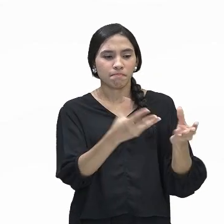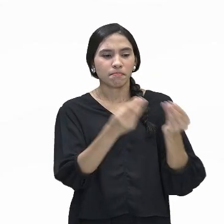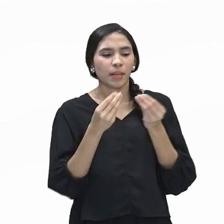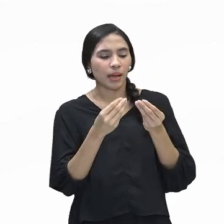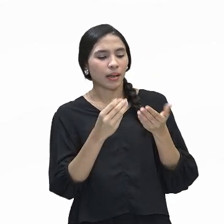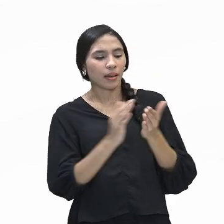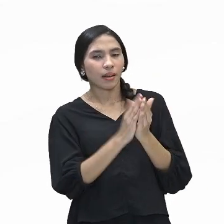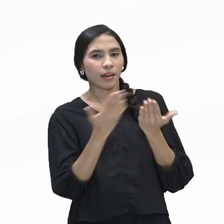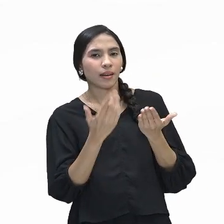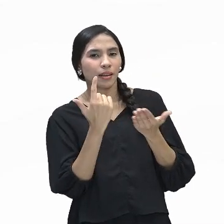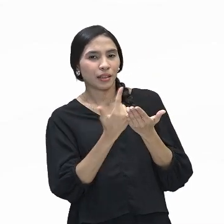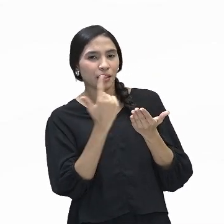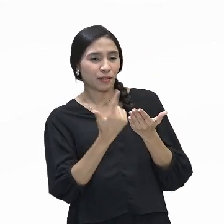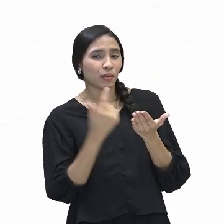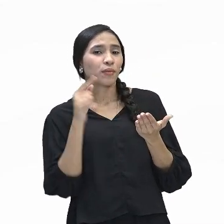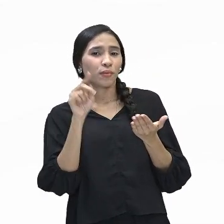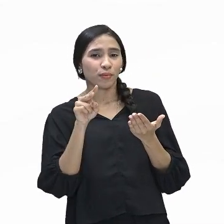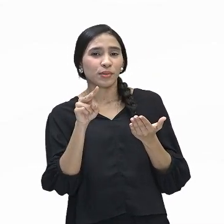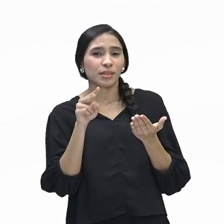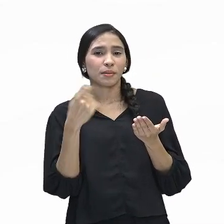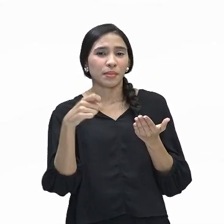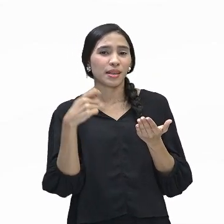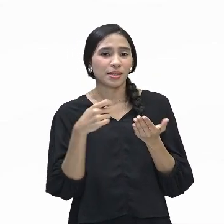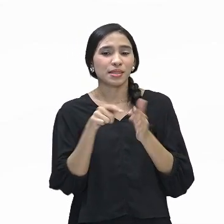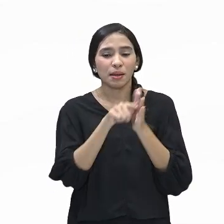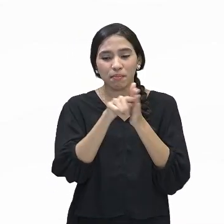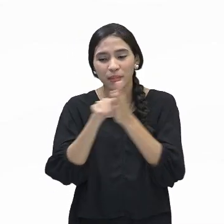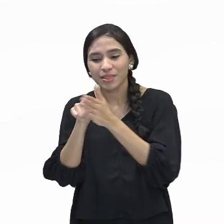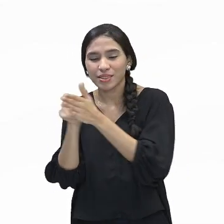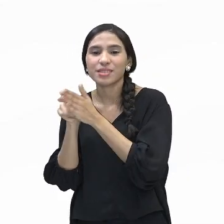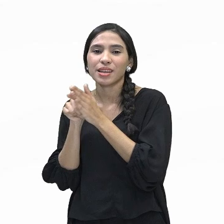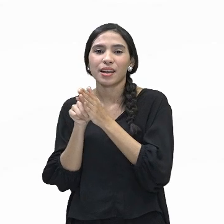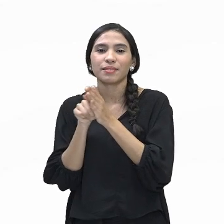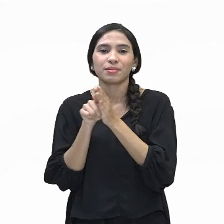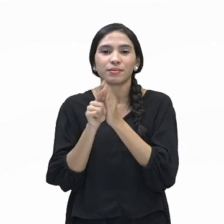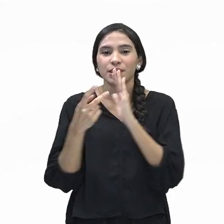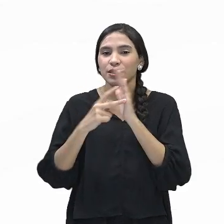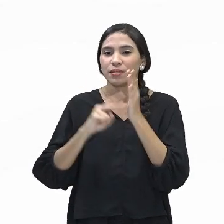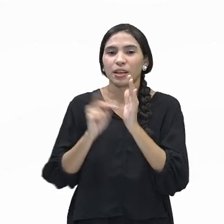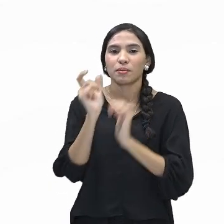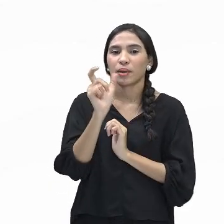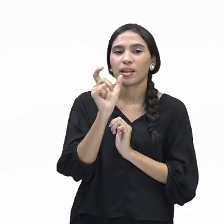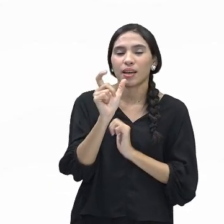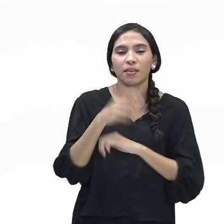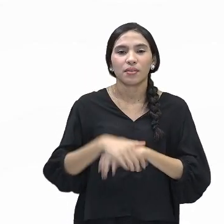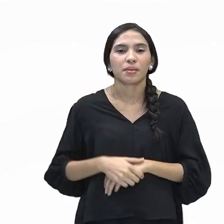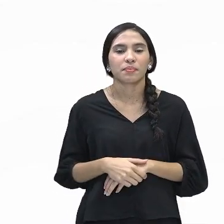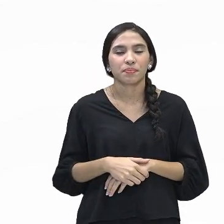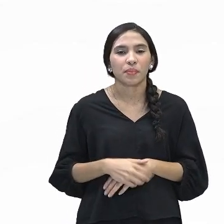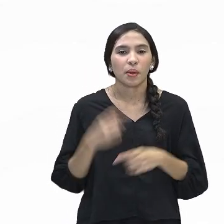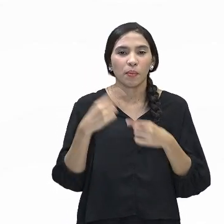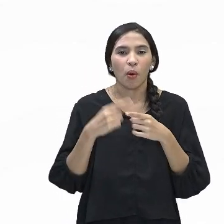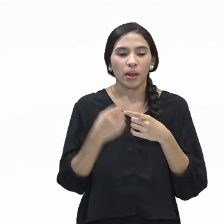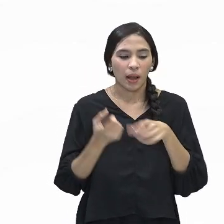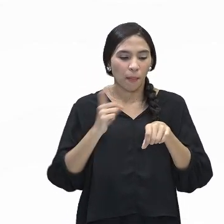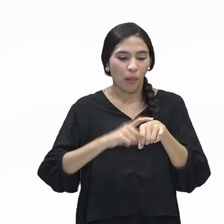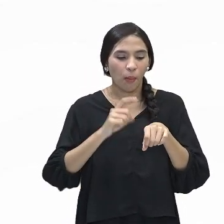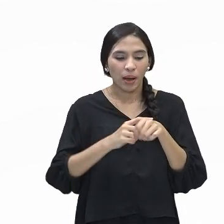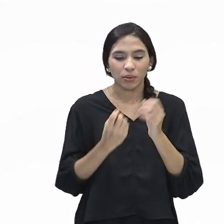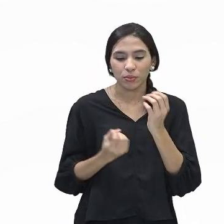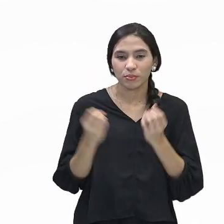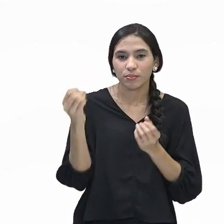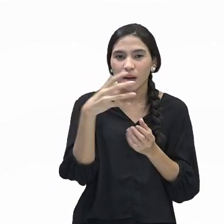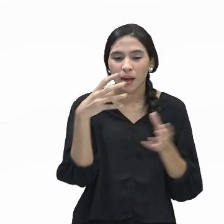tem que pesquisar, né? Praticamente ele cria um novo dicionário ali, porque ele vai criando palavras,